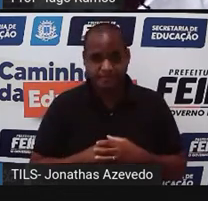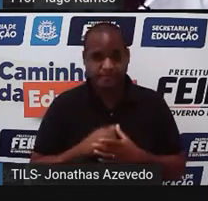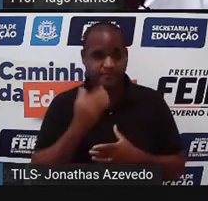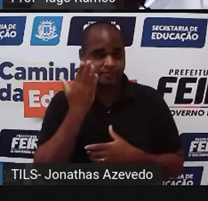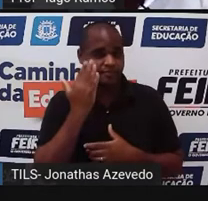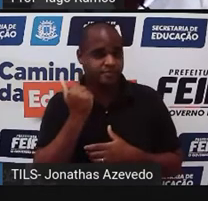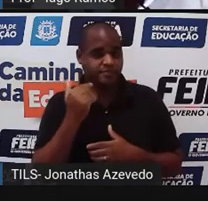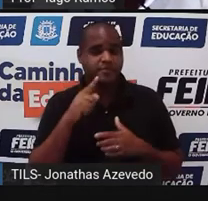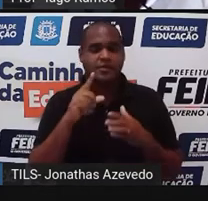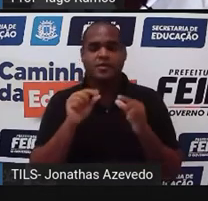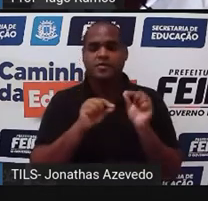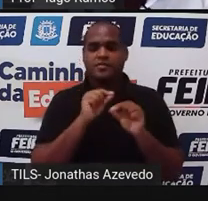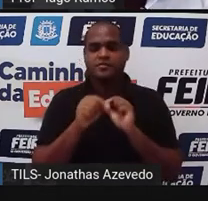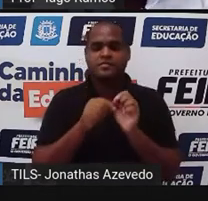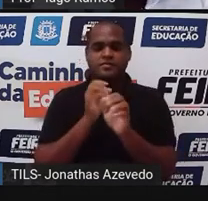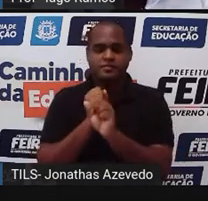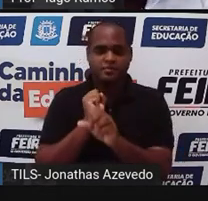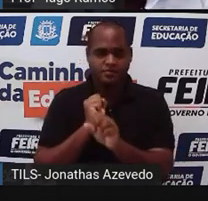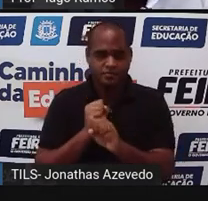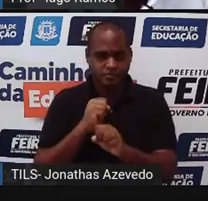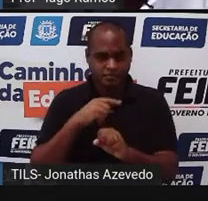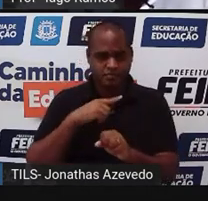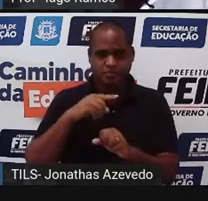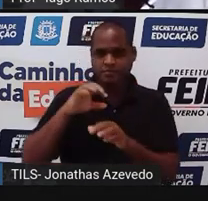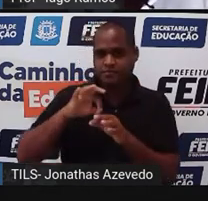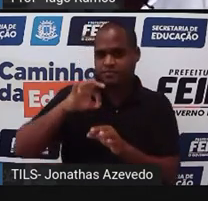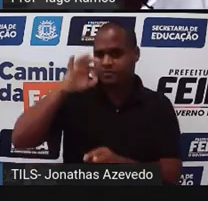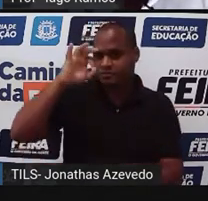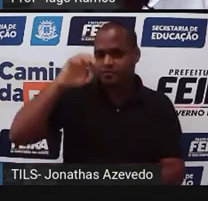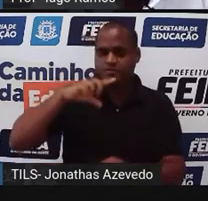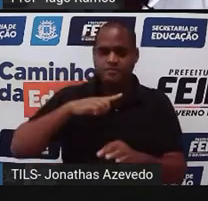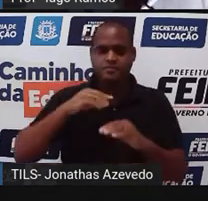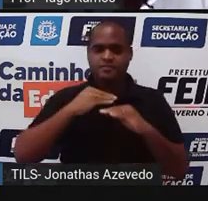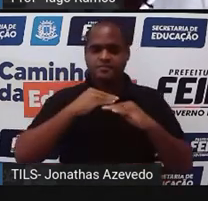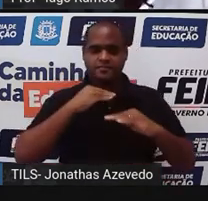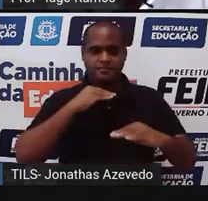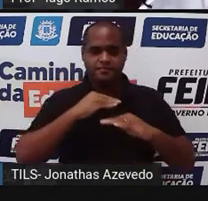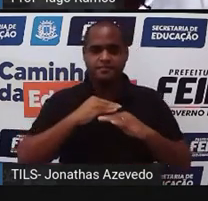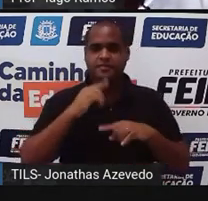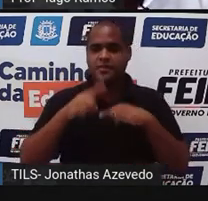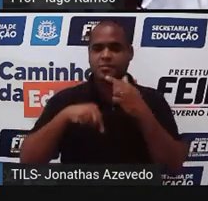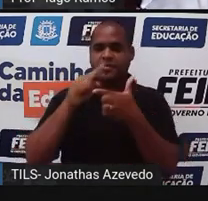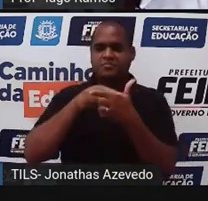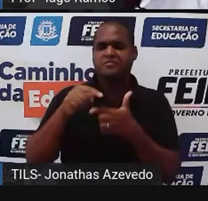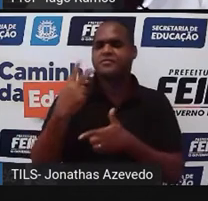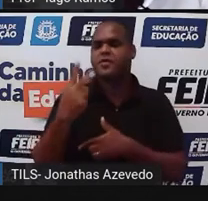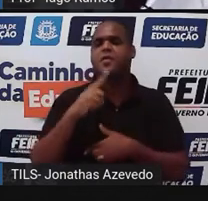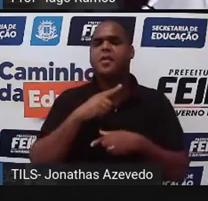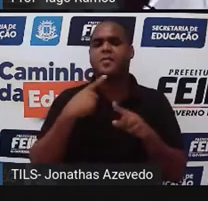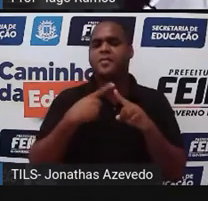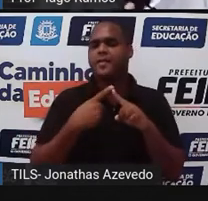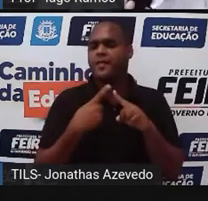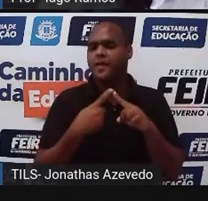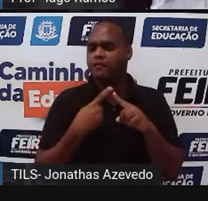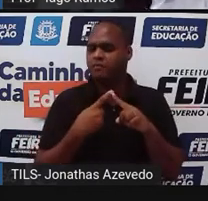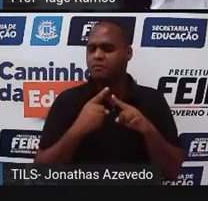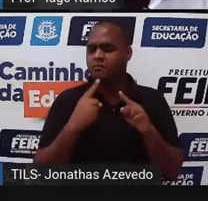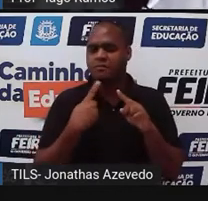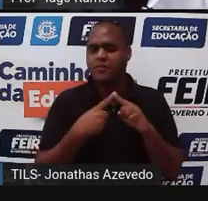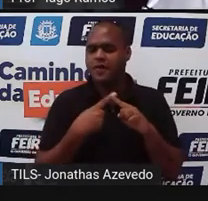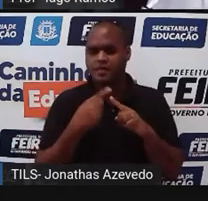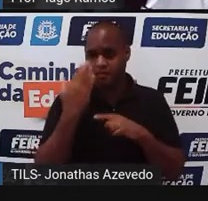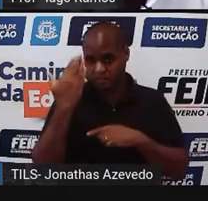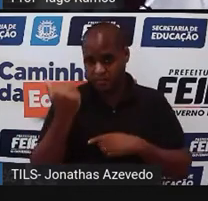que que a gente Calcular área de triângulo fazendo o comprimento do Triângulo vezes a altura do triângulo e depois dividido por 2 por quê que é